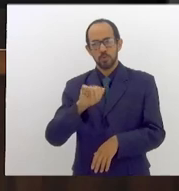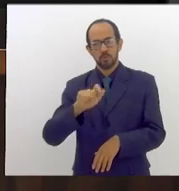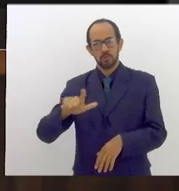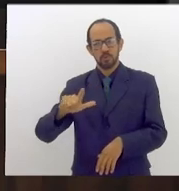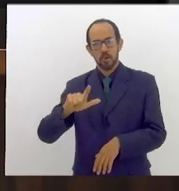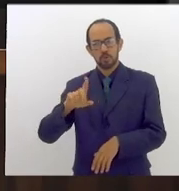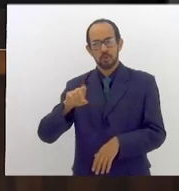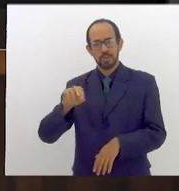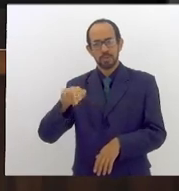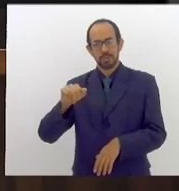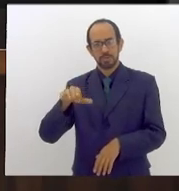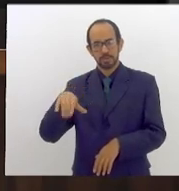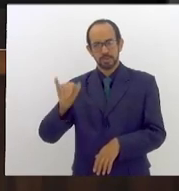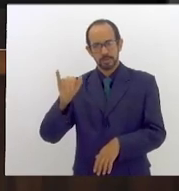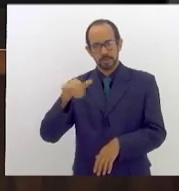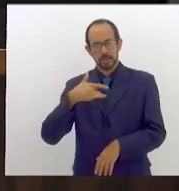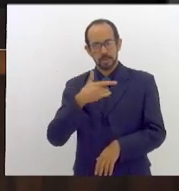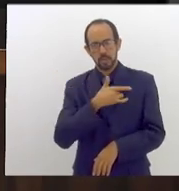Saúde